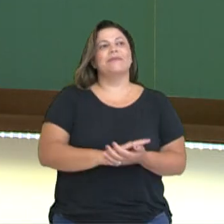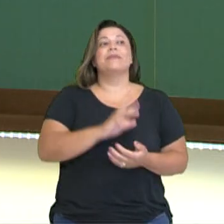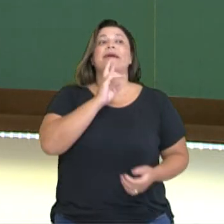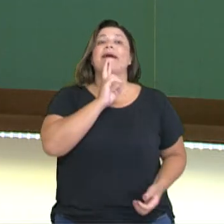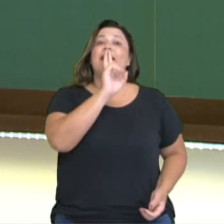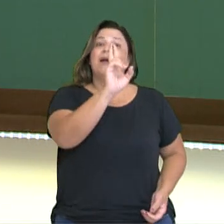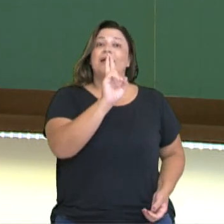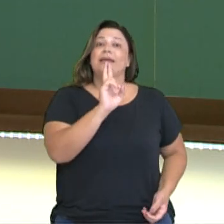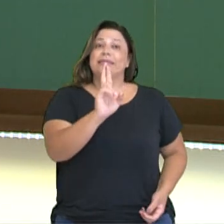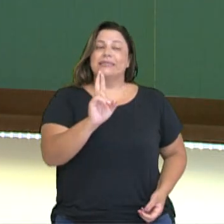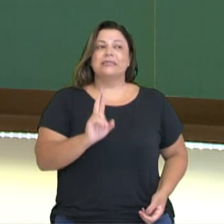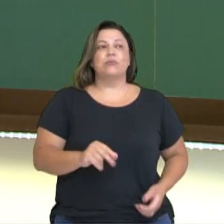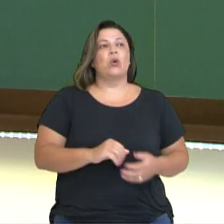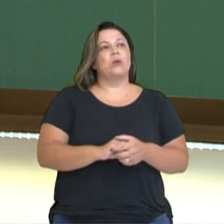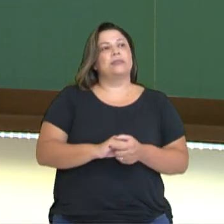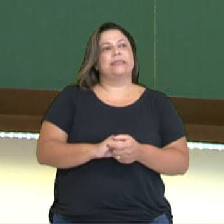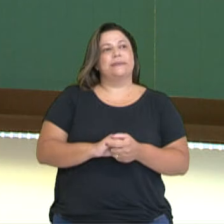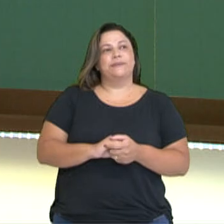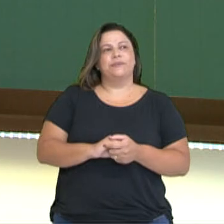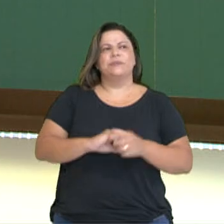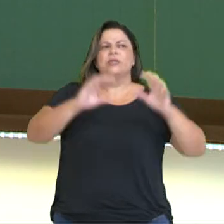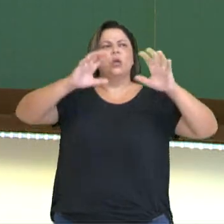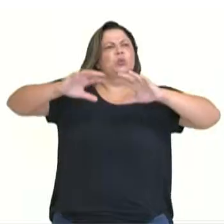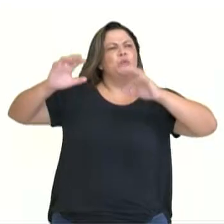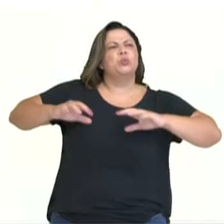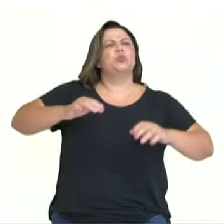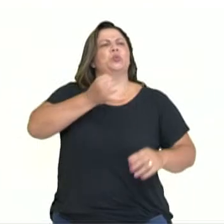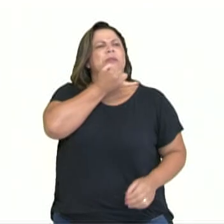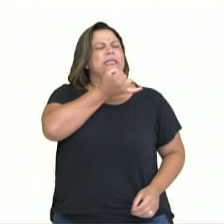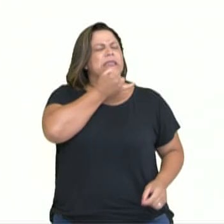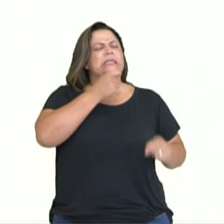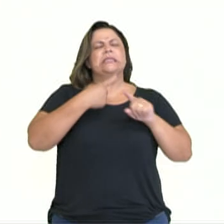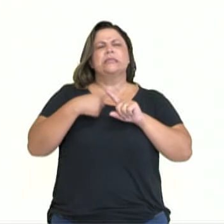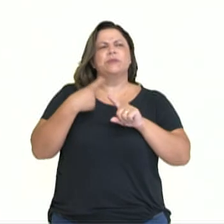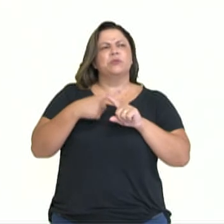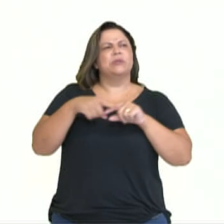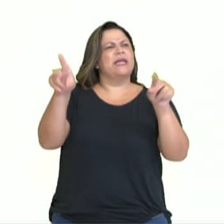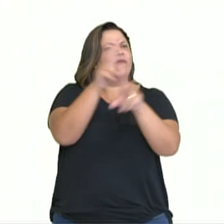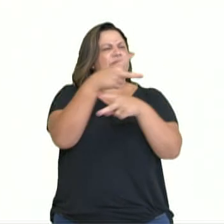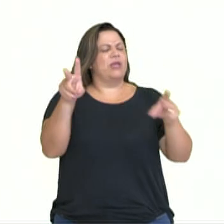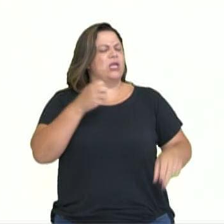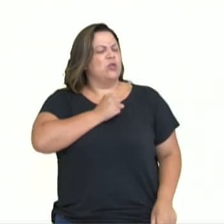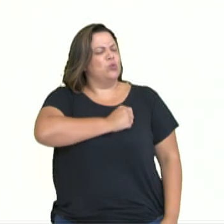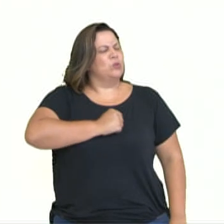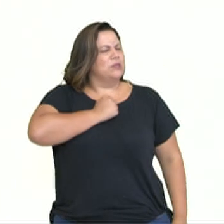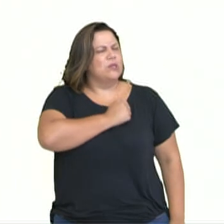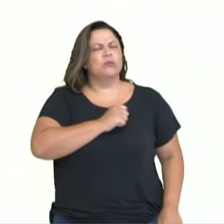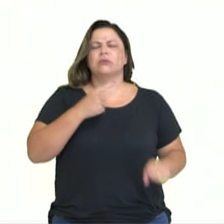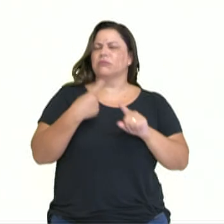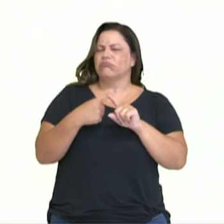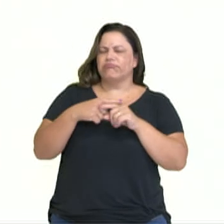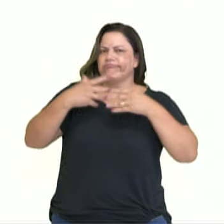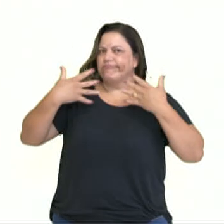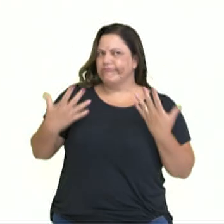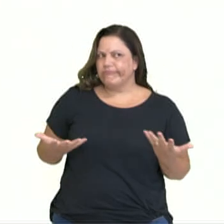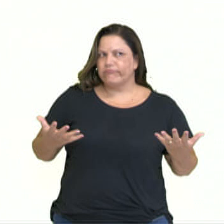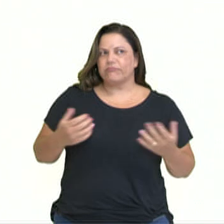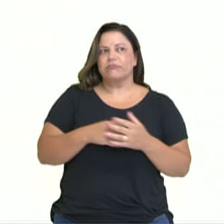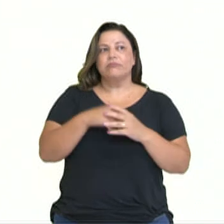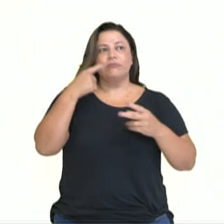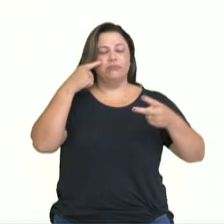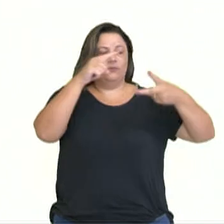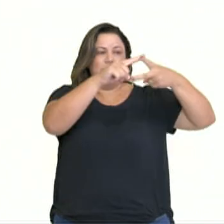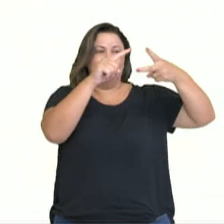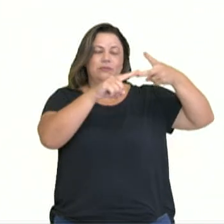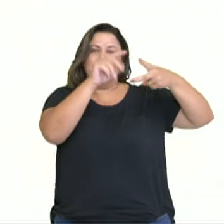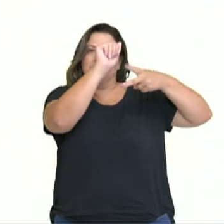Resposta. Chuva, tenho tristeza, mas por quê? Vento, tenho saudades, mas de quê? Veja que aqui eu tenho duas rimas